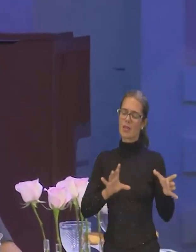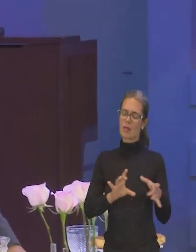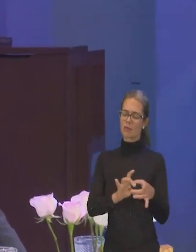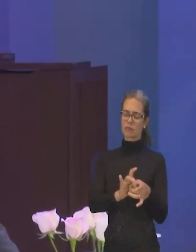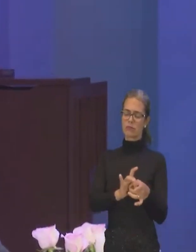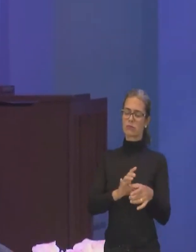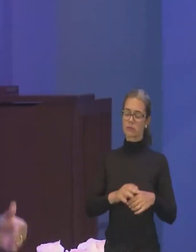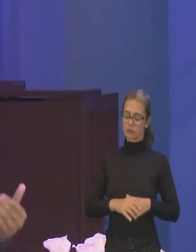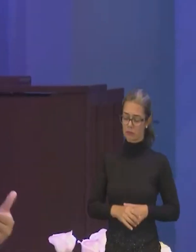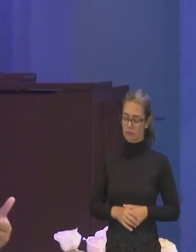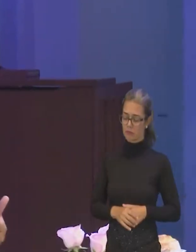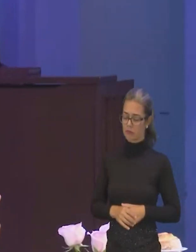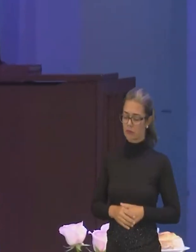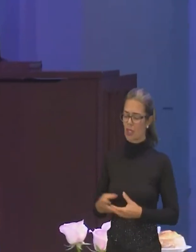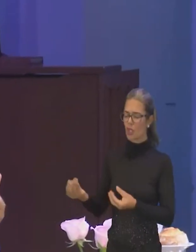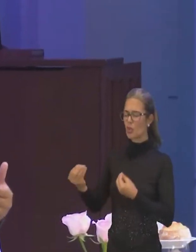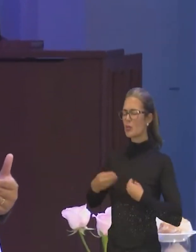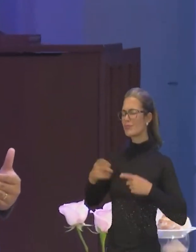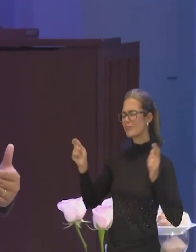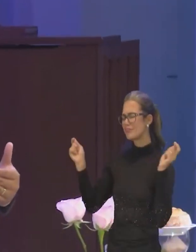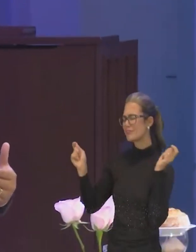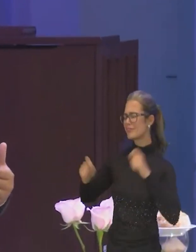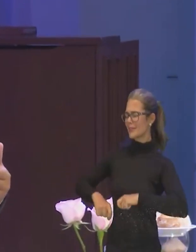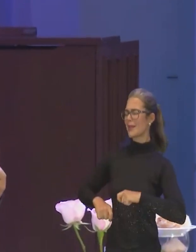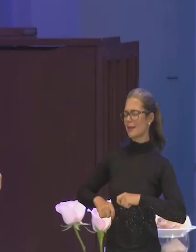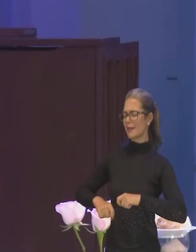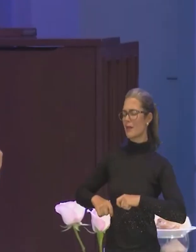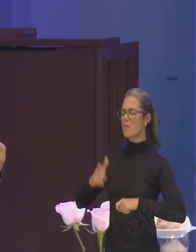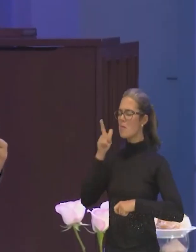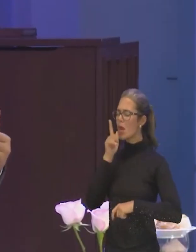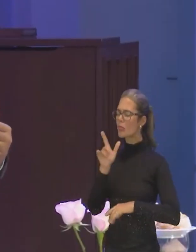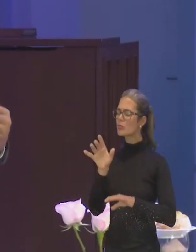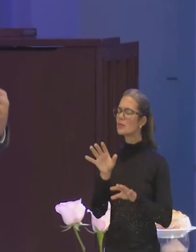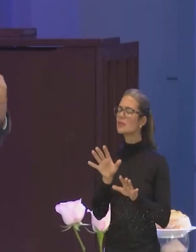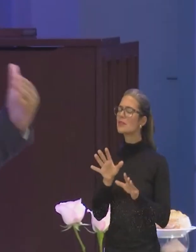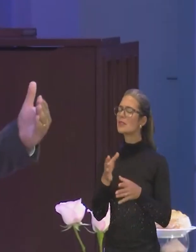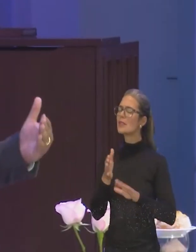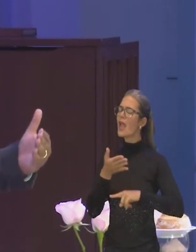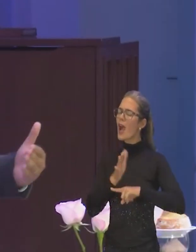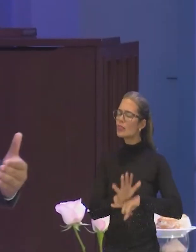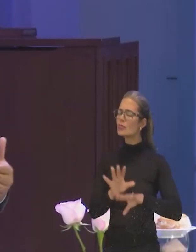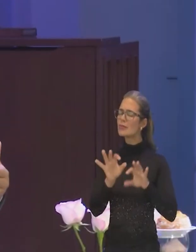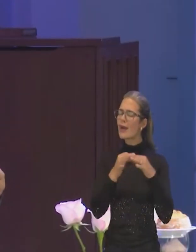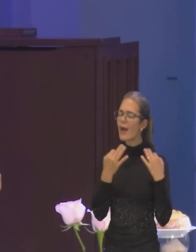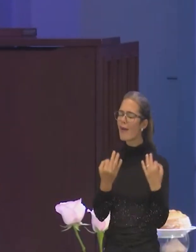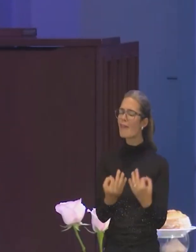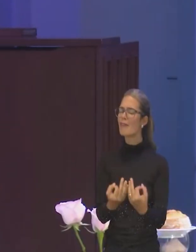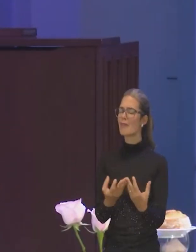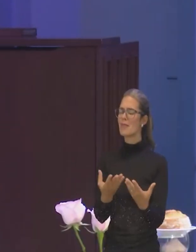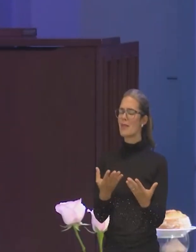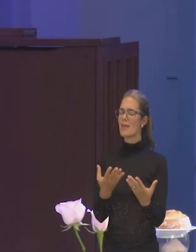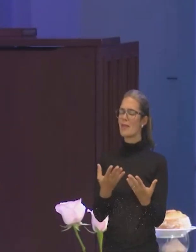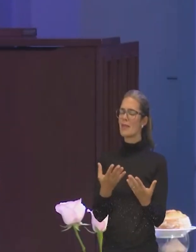Celeste, capacita-nos para isso. Capacita, Senhor Deus, o Teu povo para isso.